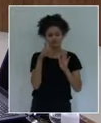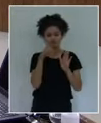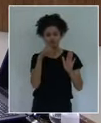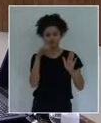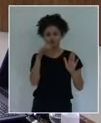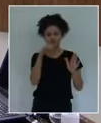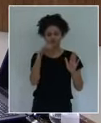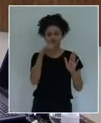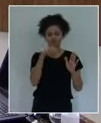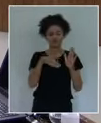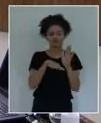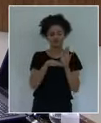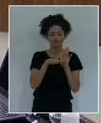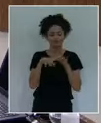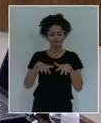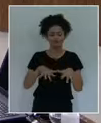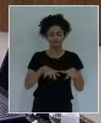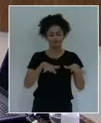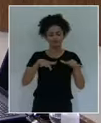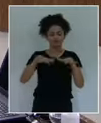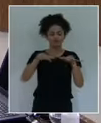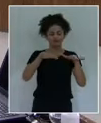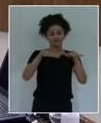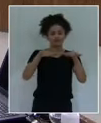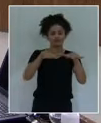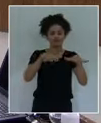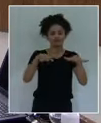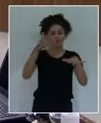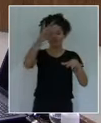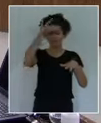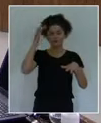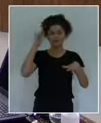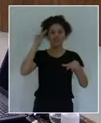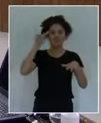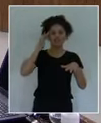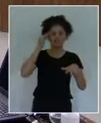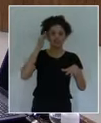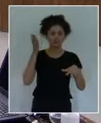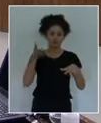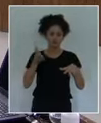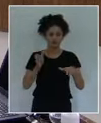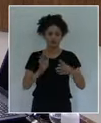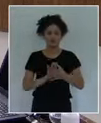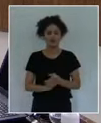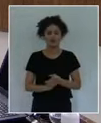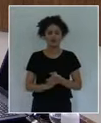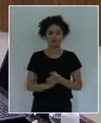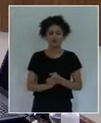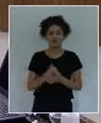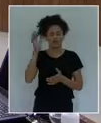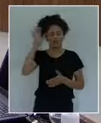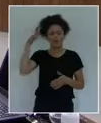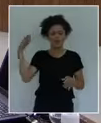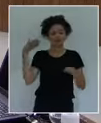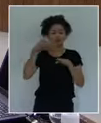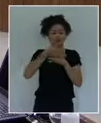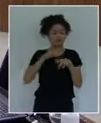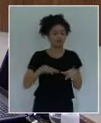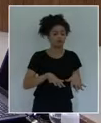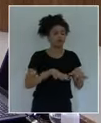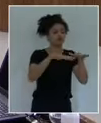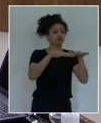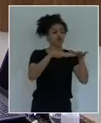À medida que tinha aquele volume de água, as pessoas iam sabendo, e quando chegou, ninguém tinha nada dentro das casas mais.